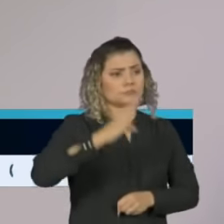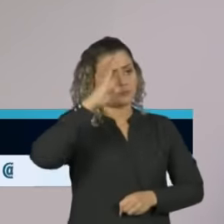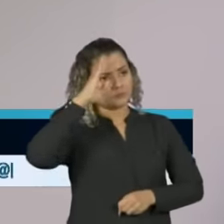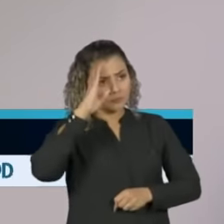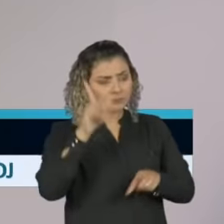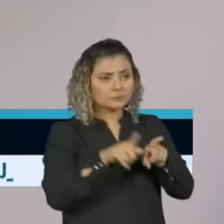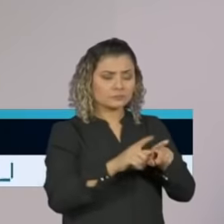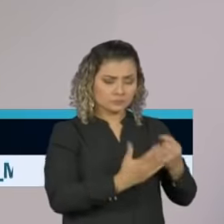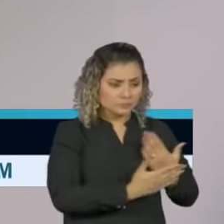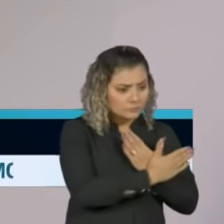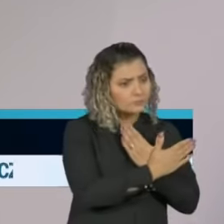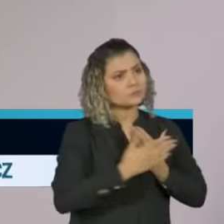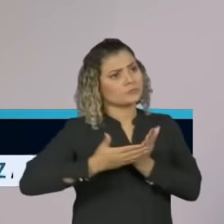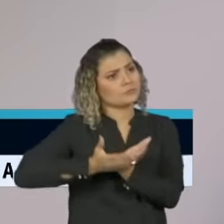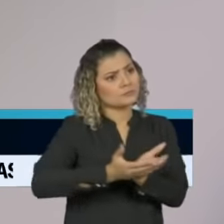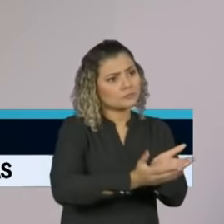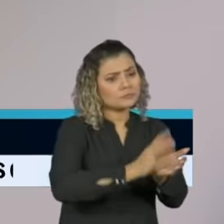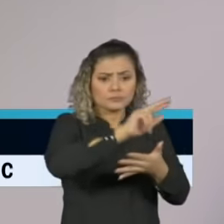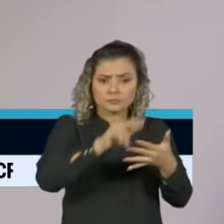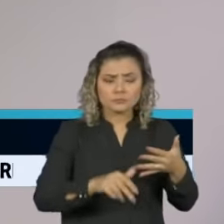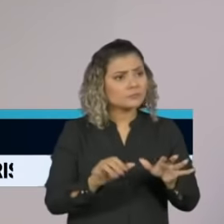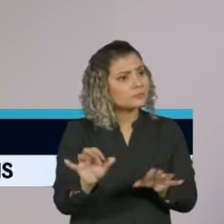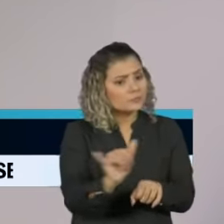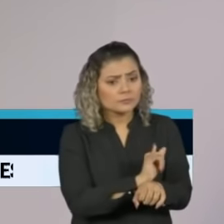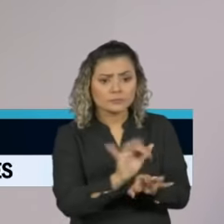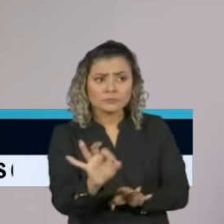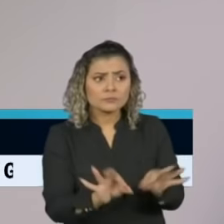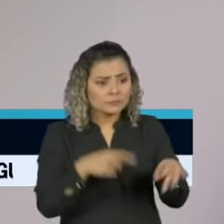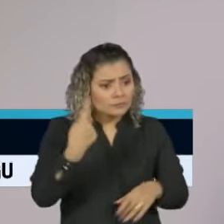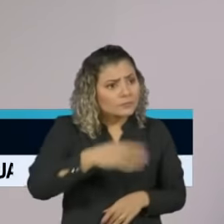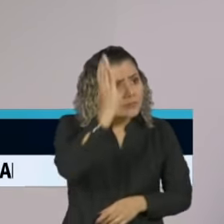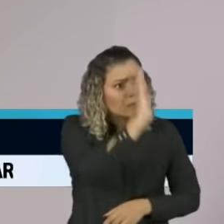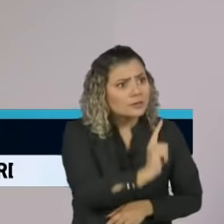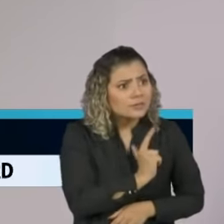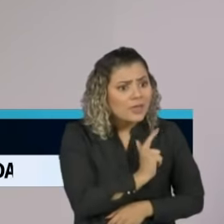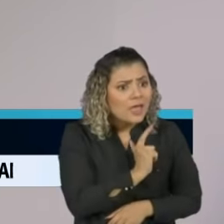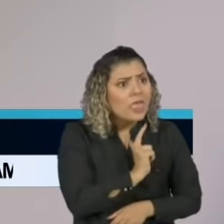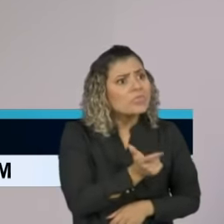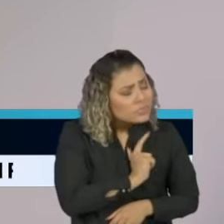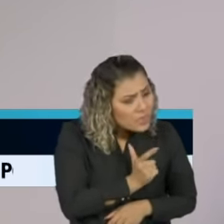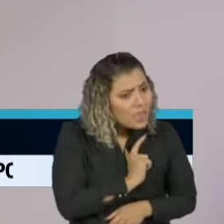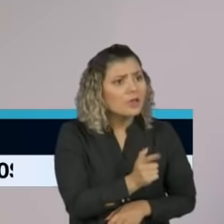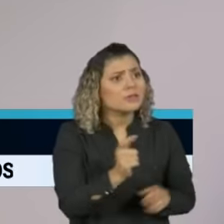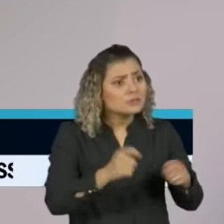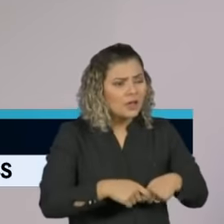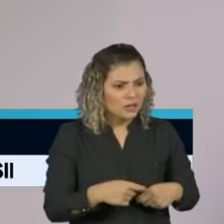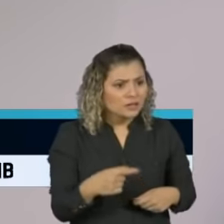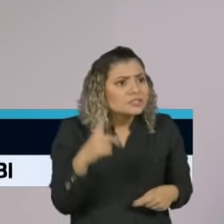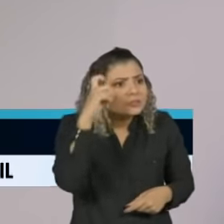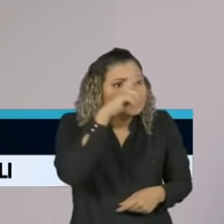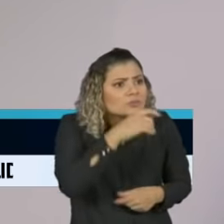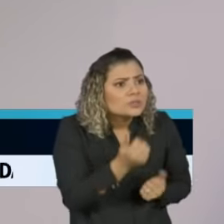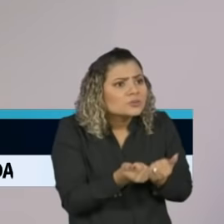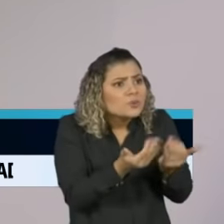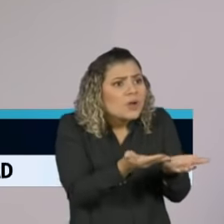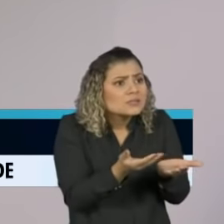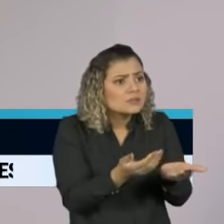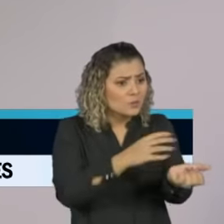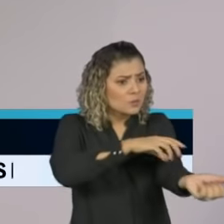Forças Armadas, e aproveitasse essa estrutura que existe no Brasil para poder... Nós temos dificuldade até obter doação de